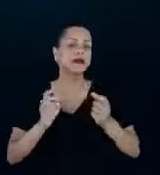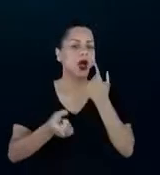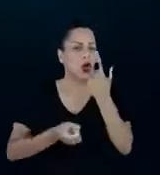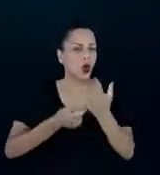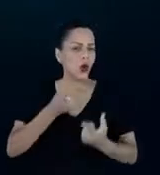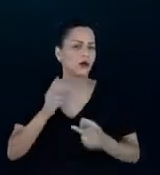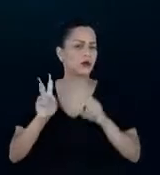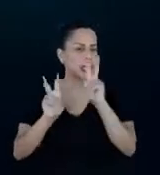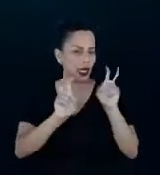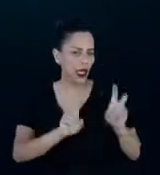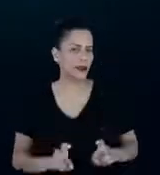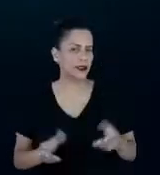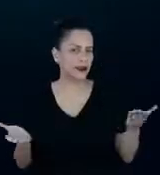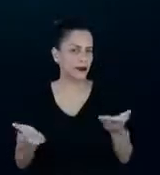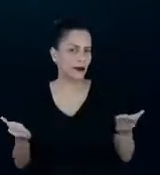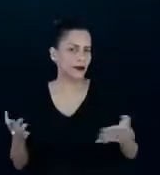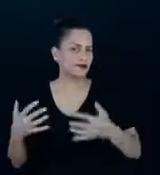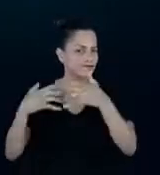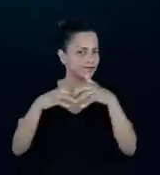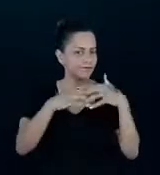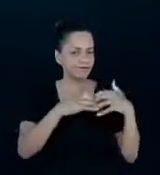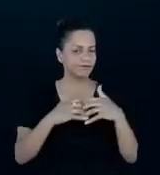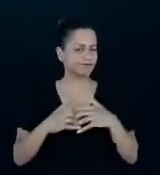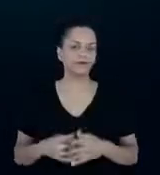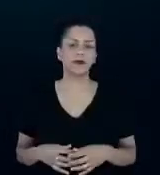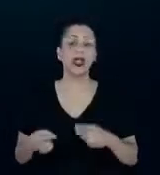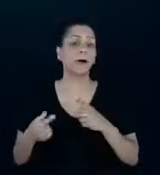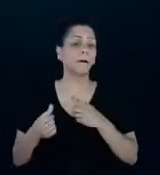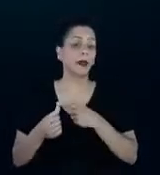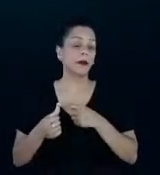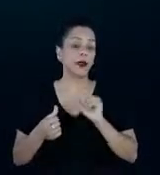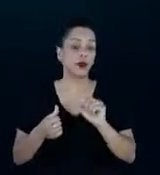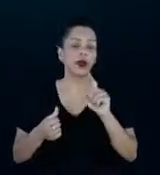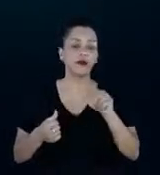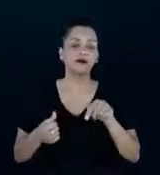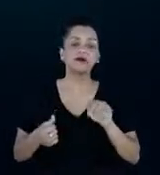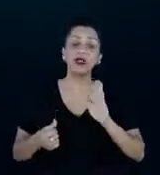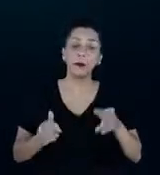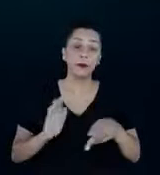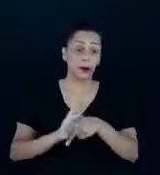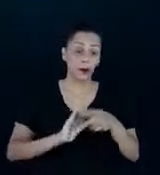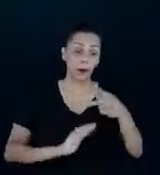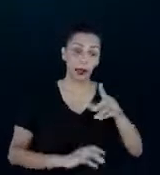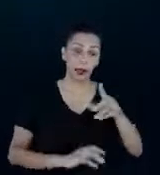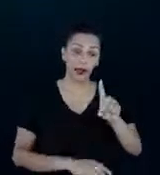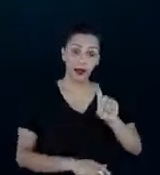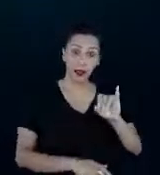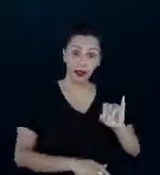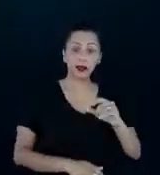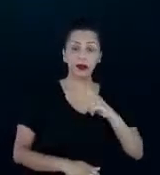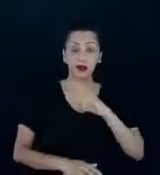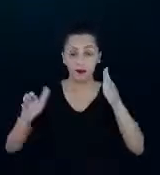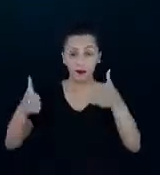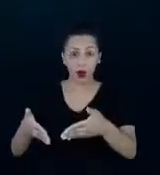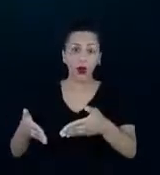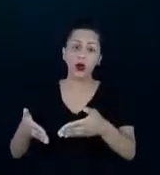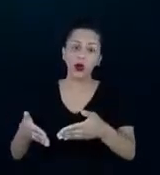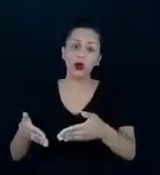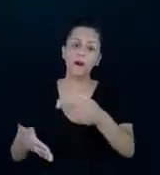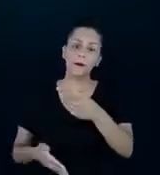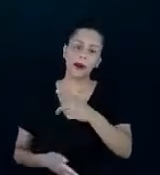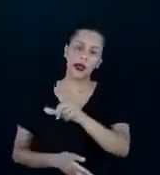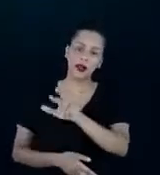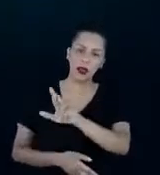aqui. Primeiro, é que o fato de o próprio EDI estar se focando em TRLs mais elevados, né,